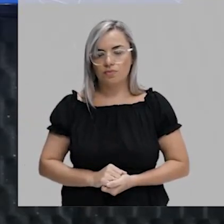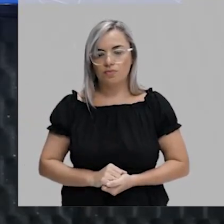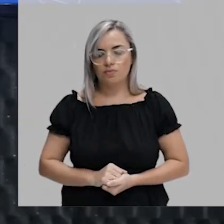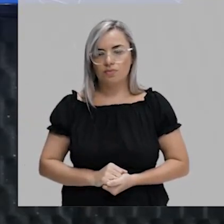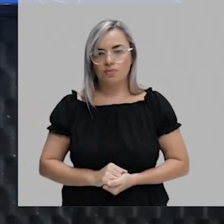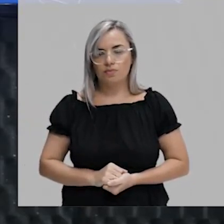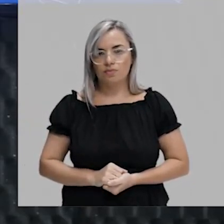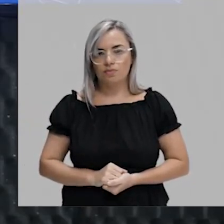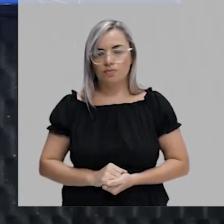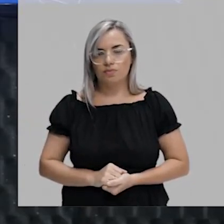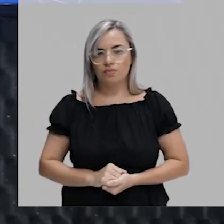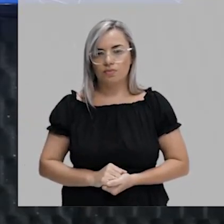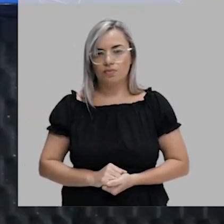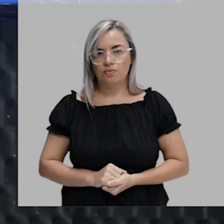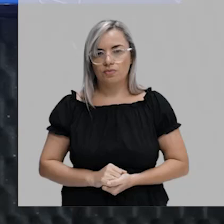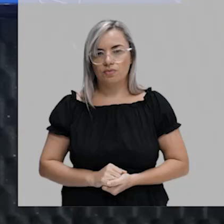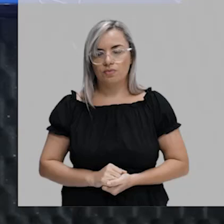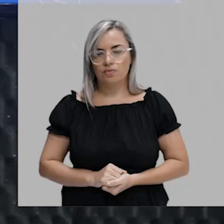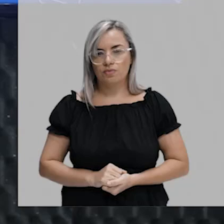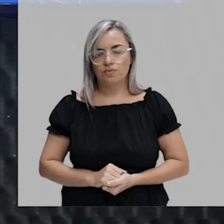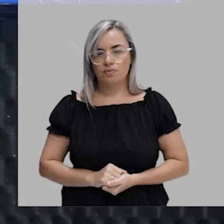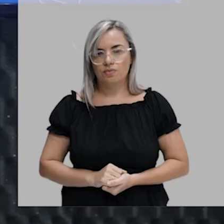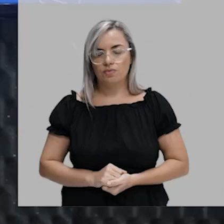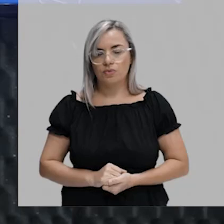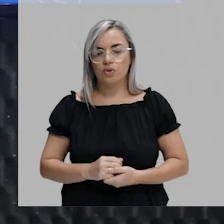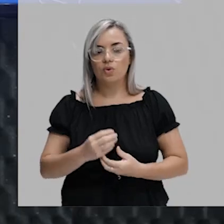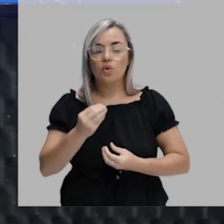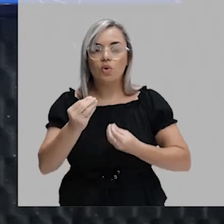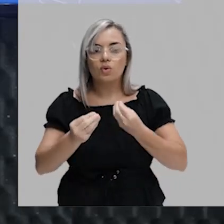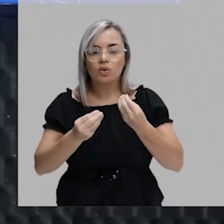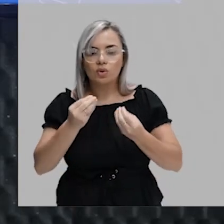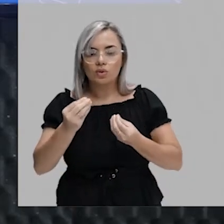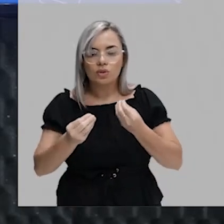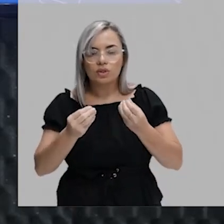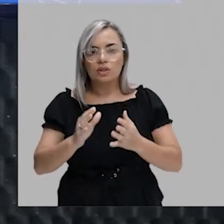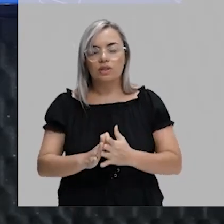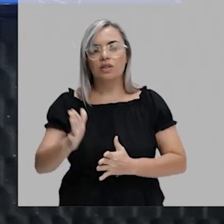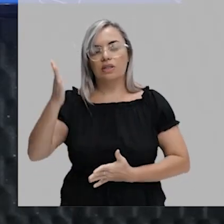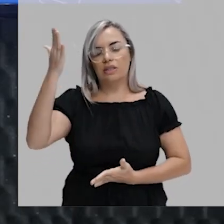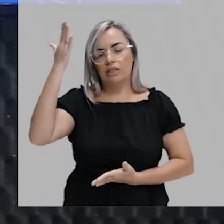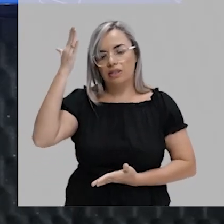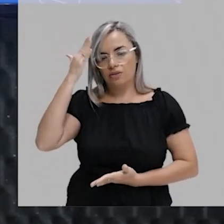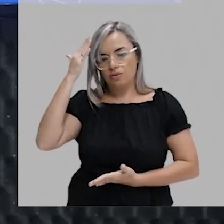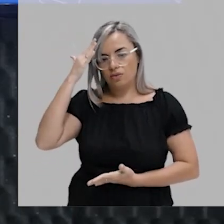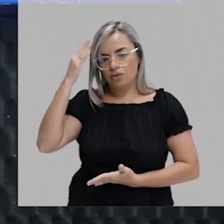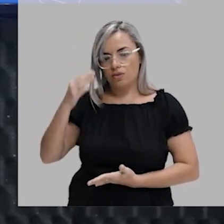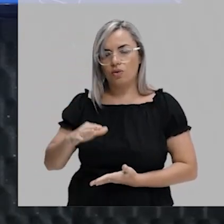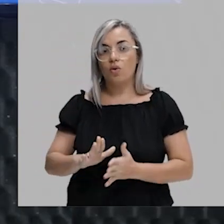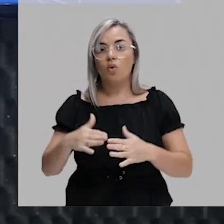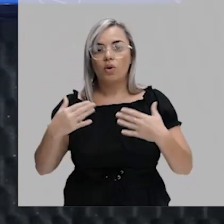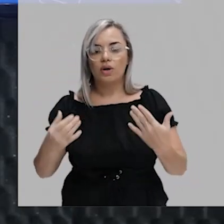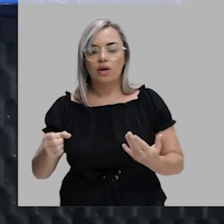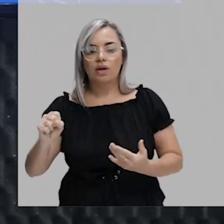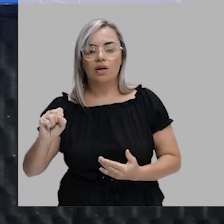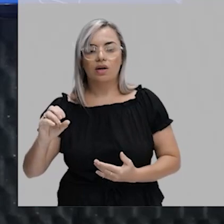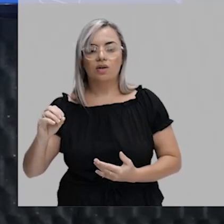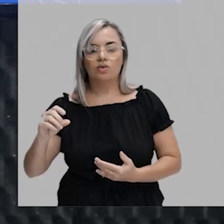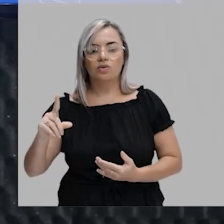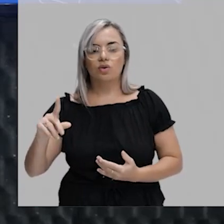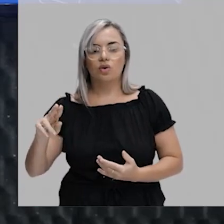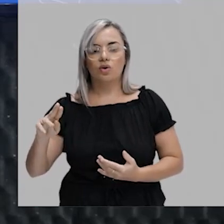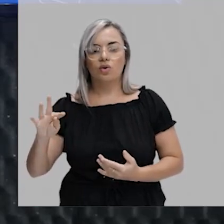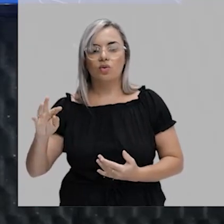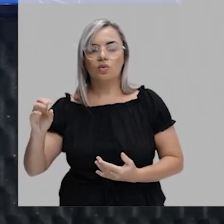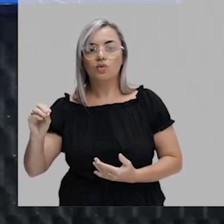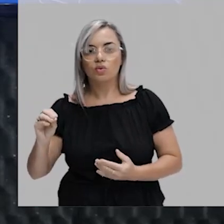meio menos concentrado, tá? Bem, para vocês entenderem o que é soluto, né, pessoal, eu